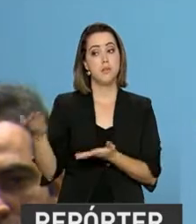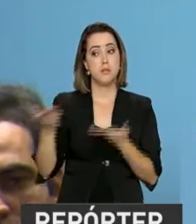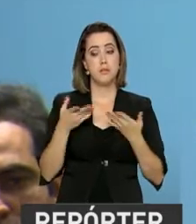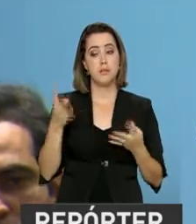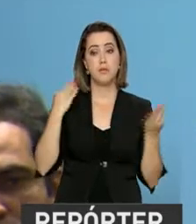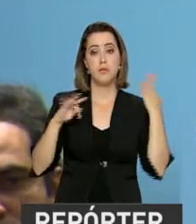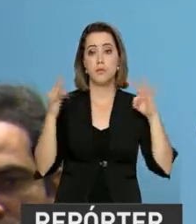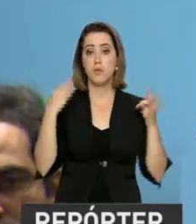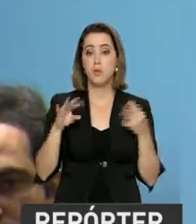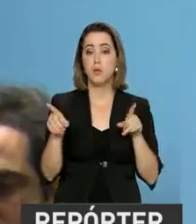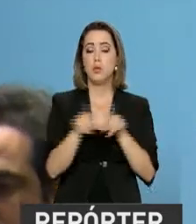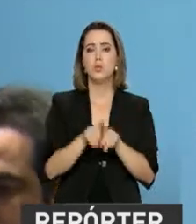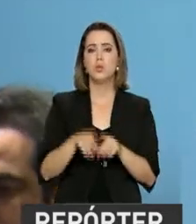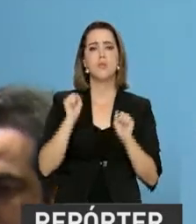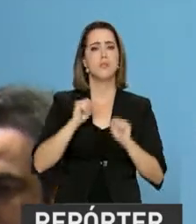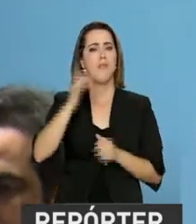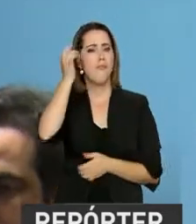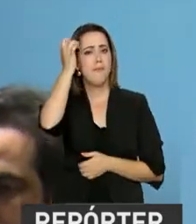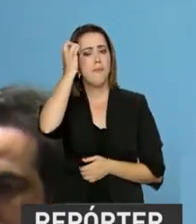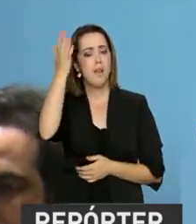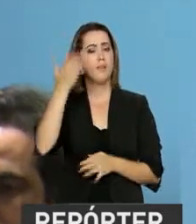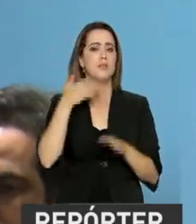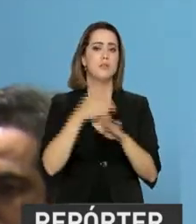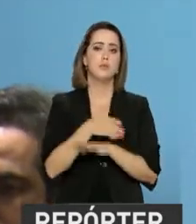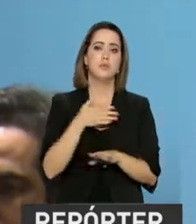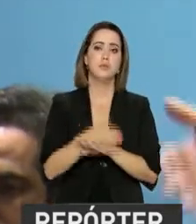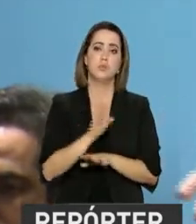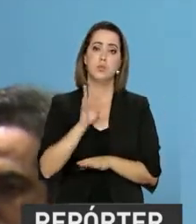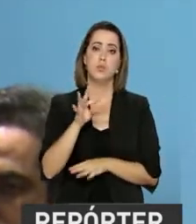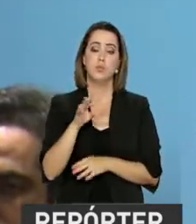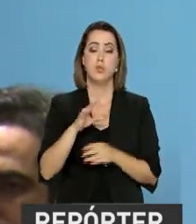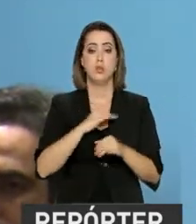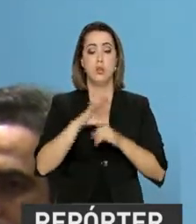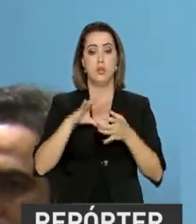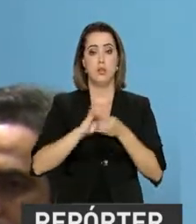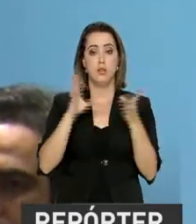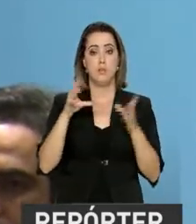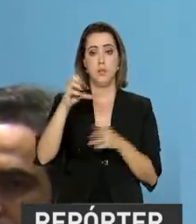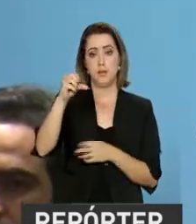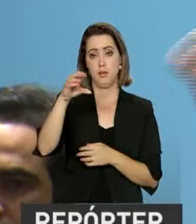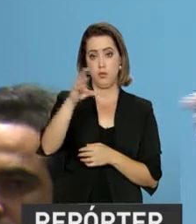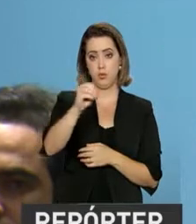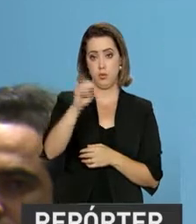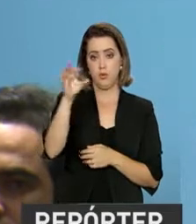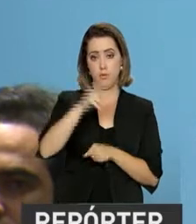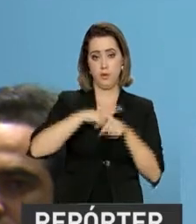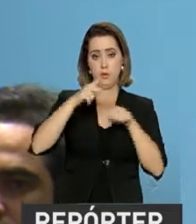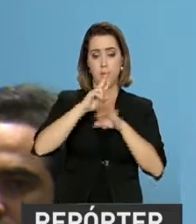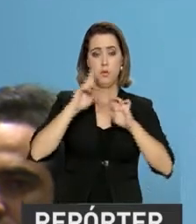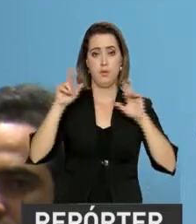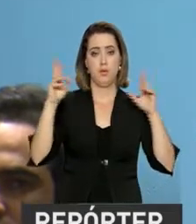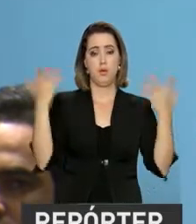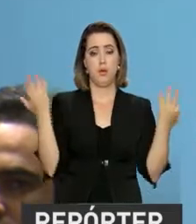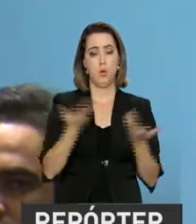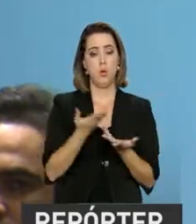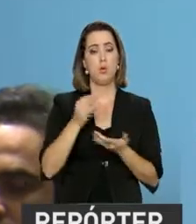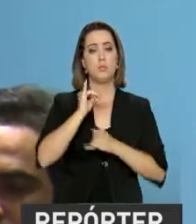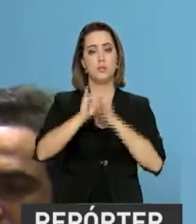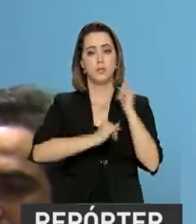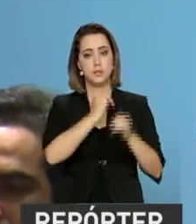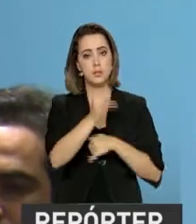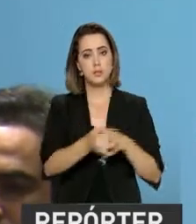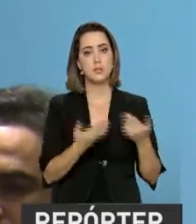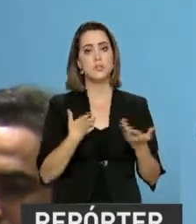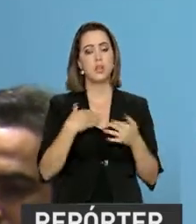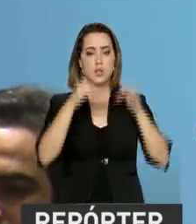essa política de facilitação. Nós já temos liberação de vistos em cerca de 90 países e a implantação do visto eletrônico